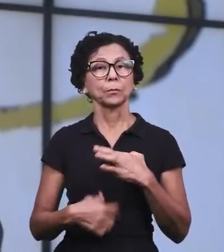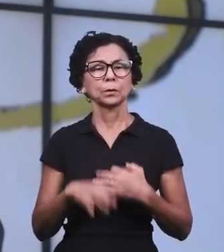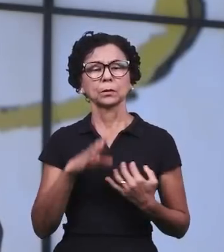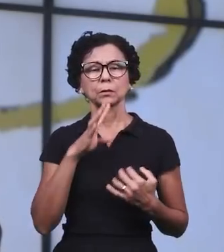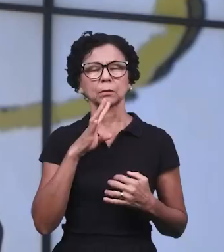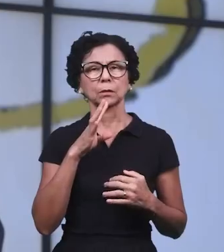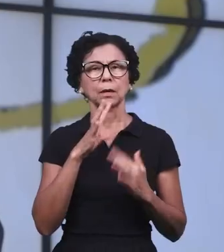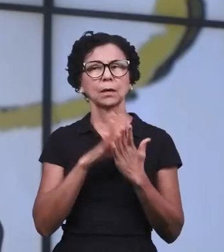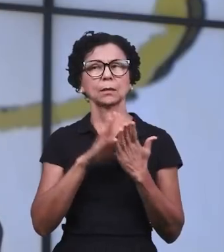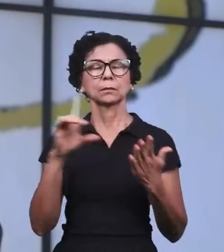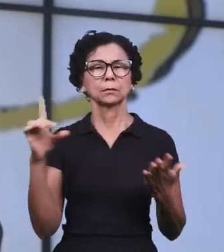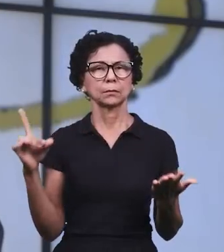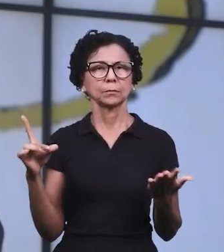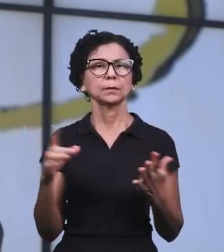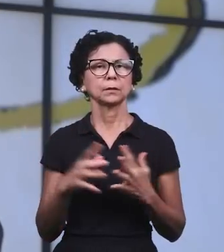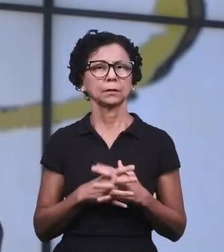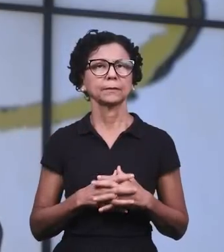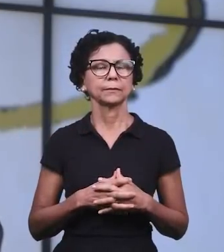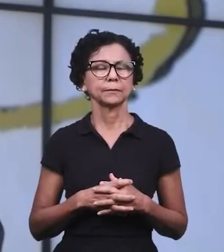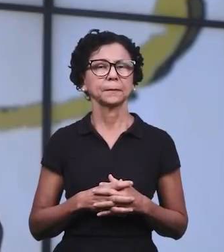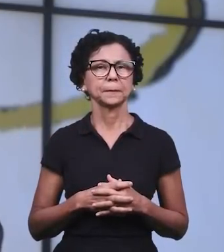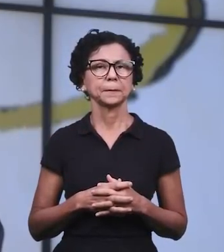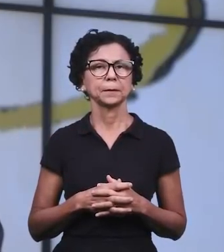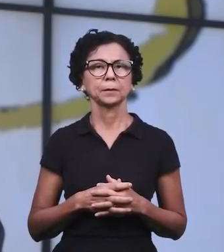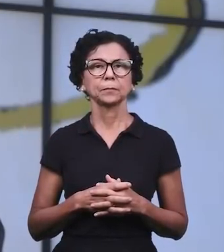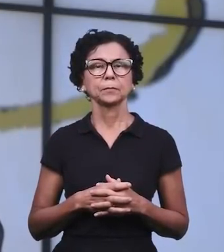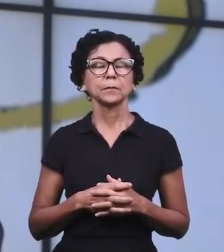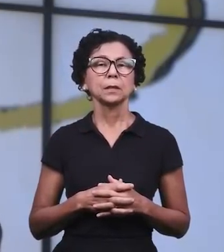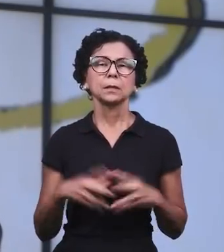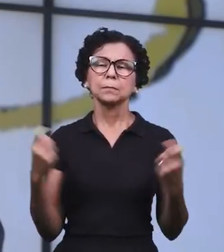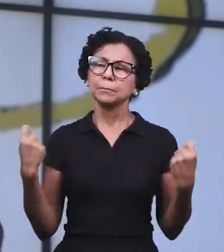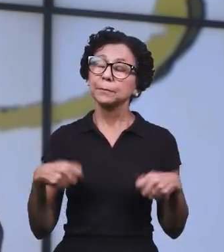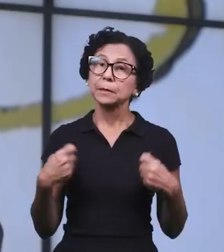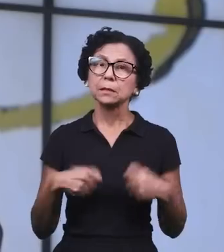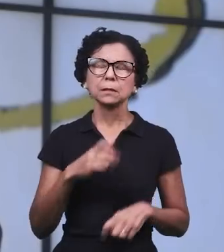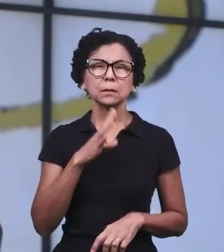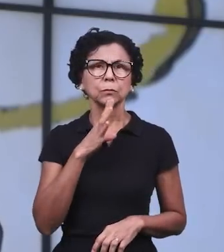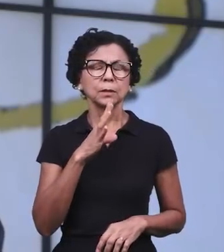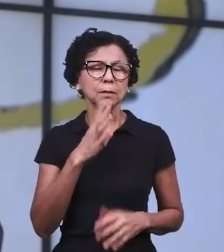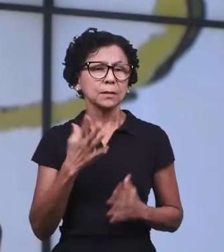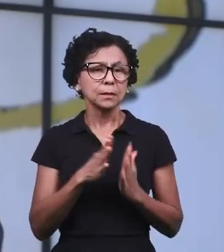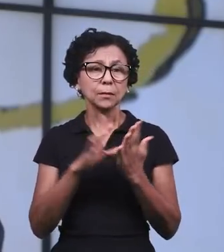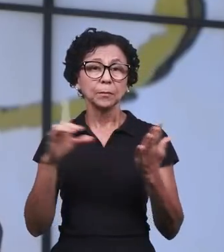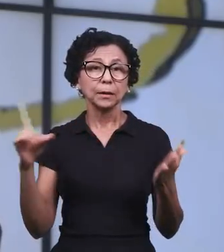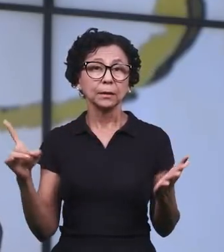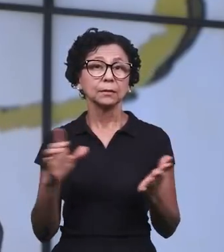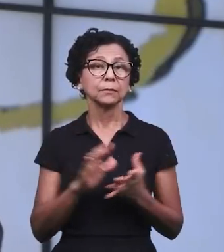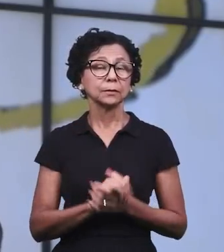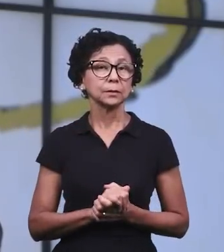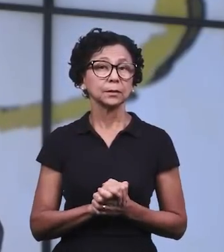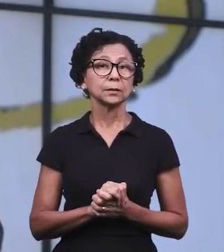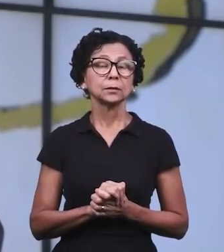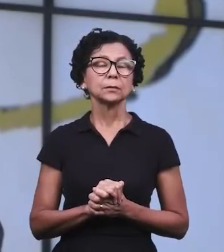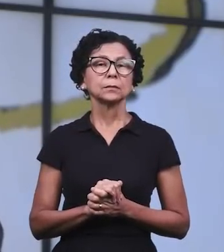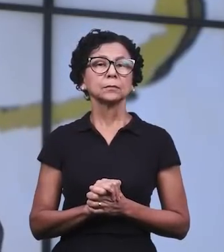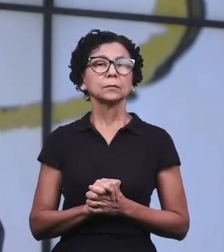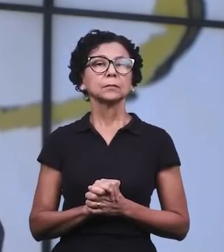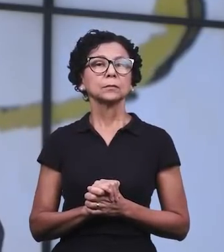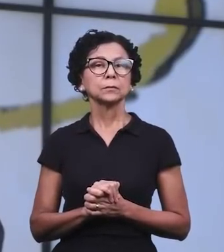que ter essa consciência. Como o pastor Alexandre colocou, Madeu aqui colocou, ele tem que ter esse conhecimento. Pedro disse assim, crescei